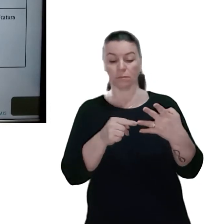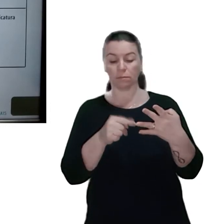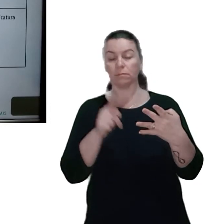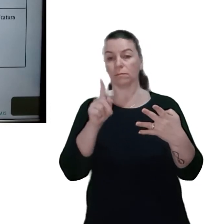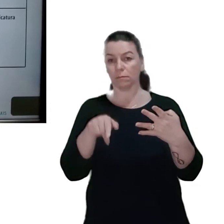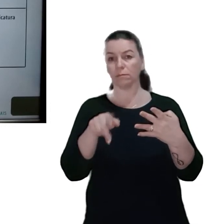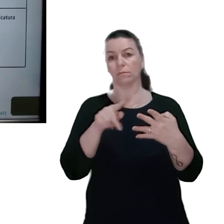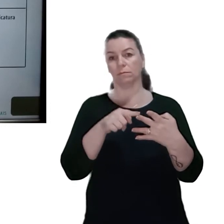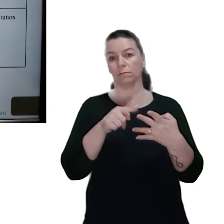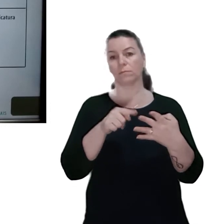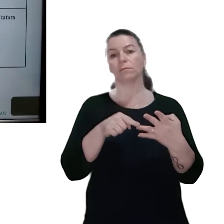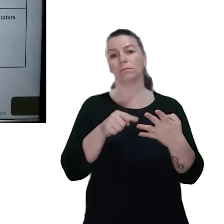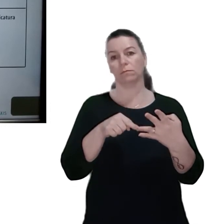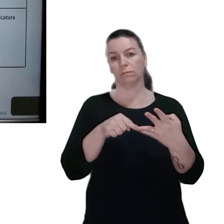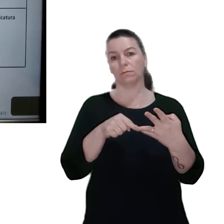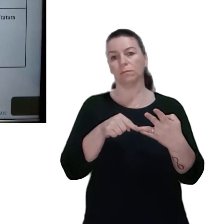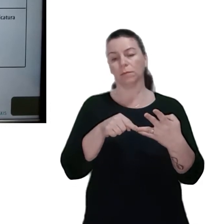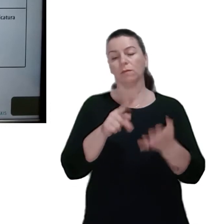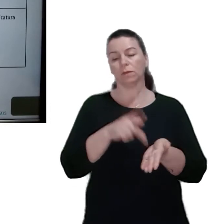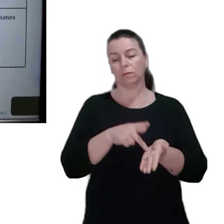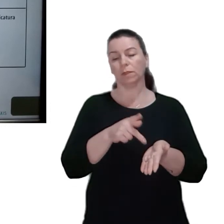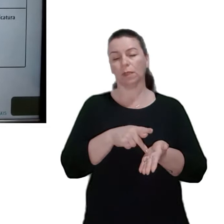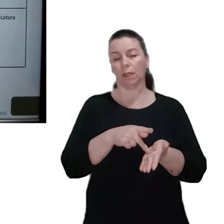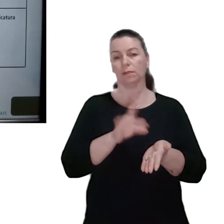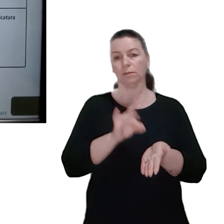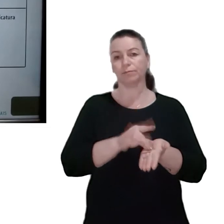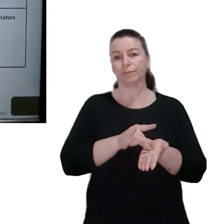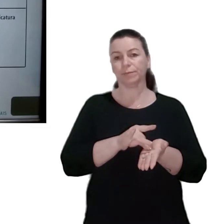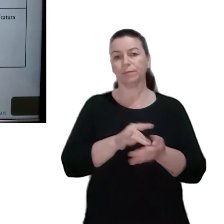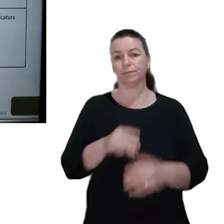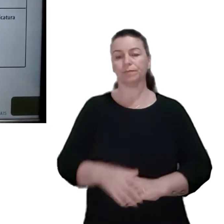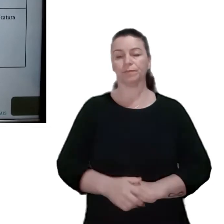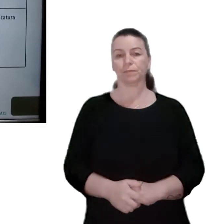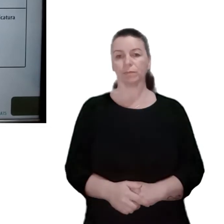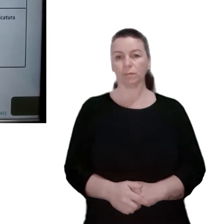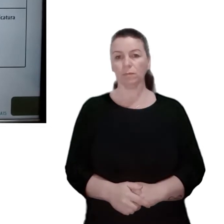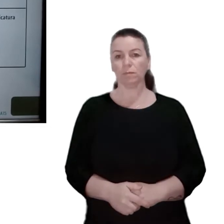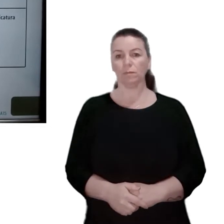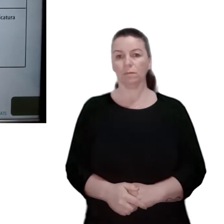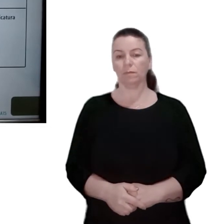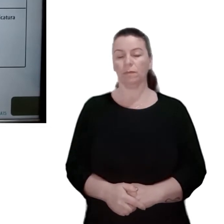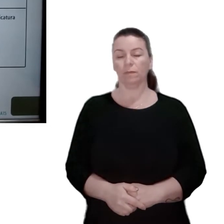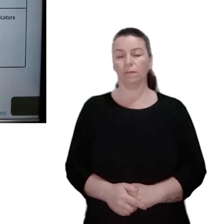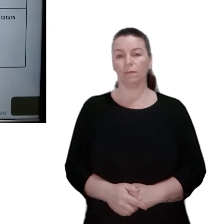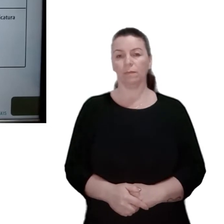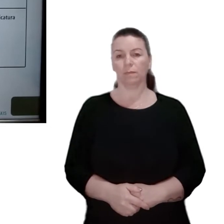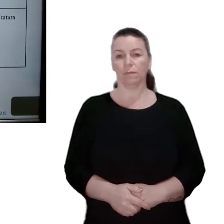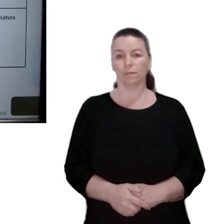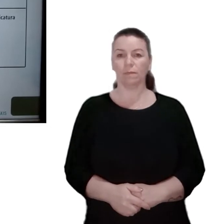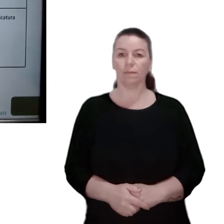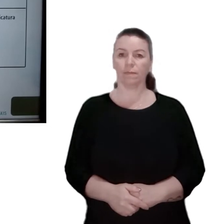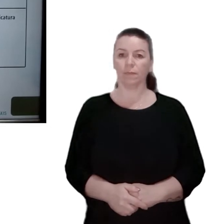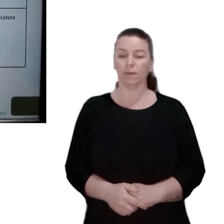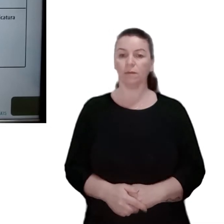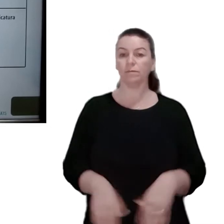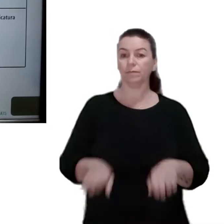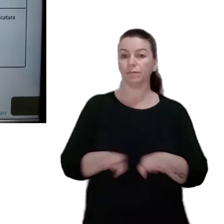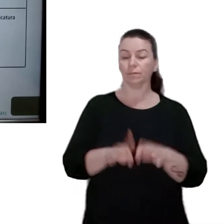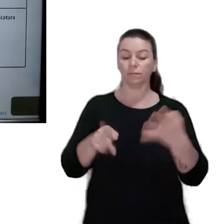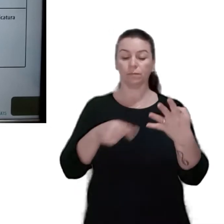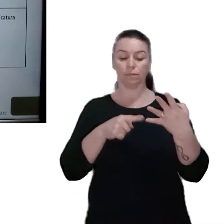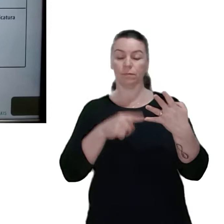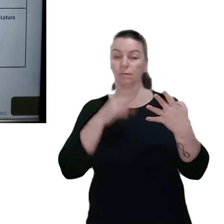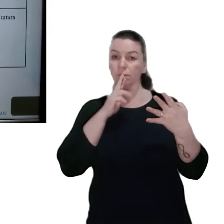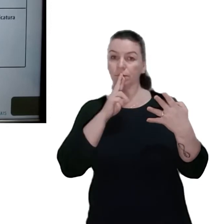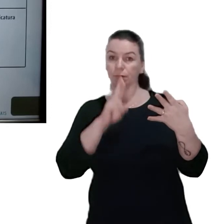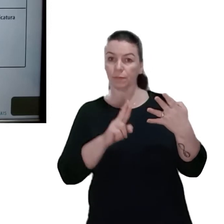Beto, ele está sendo confirmado. Então, Carlos disse verdade. E veja, Daniela